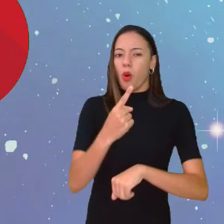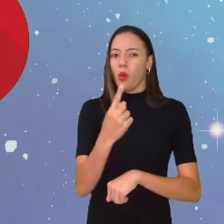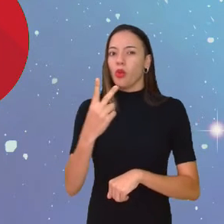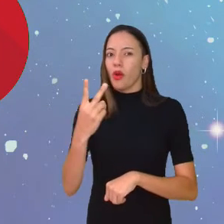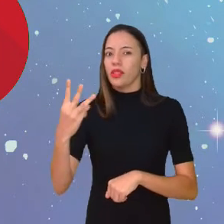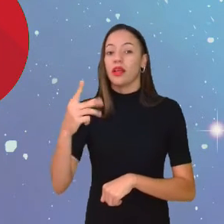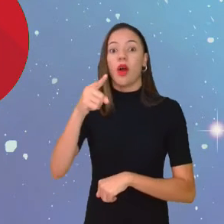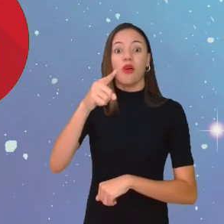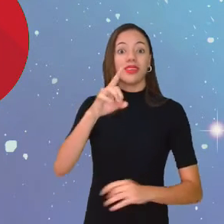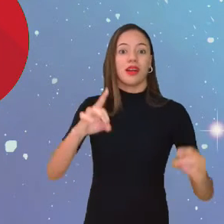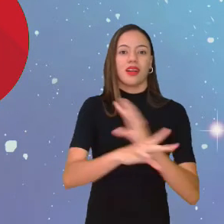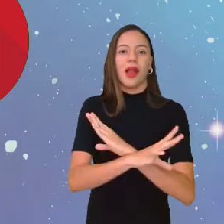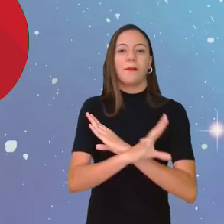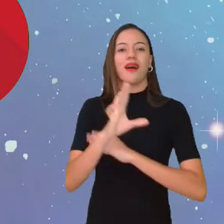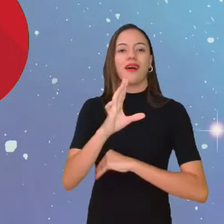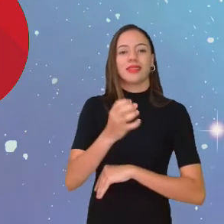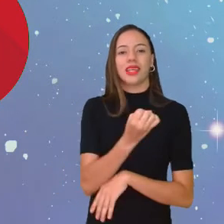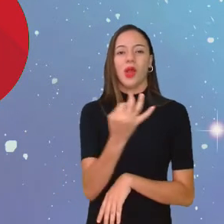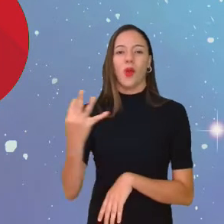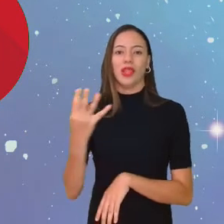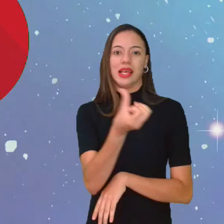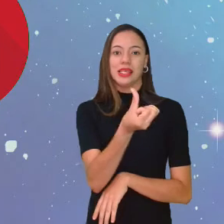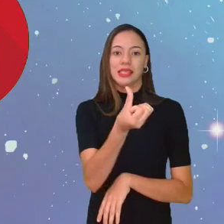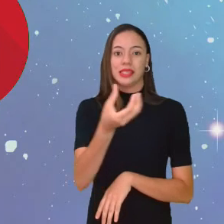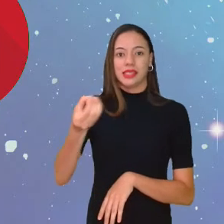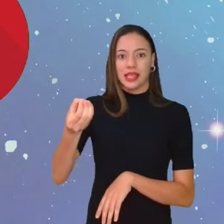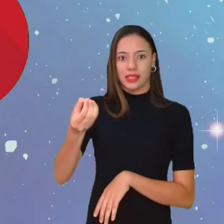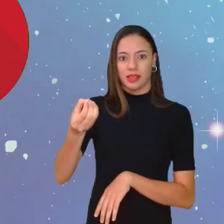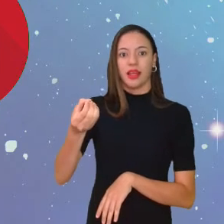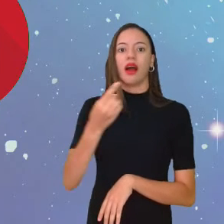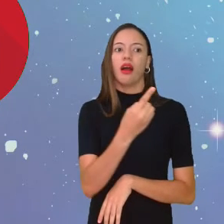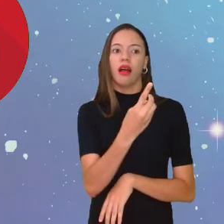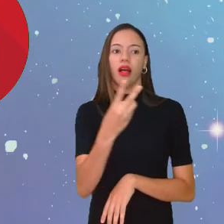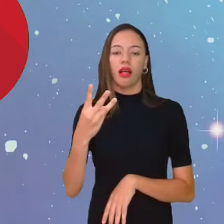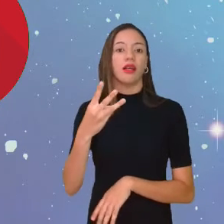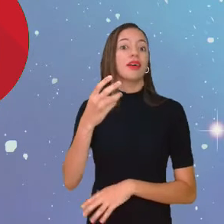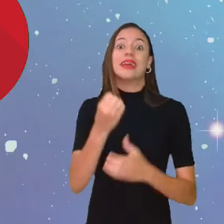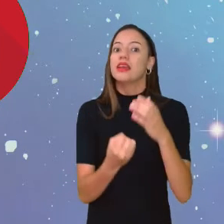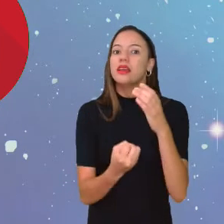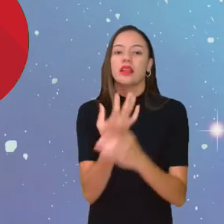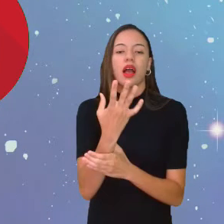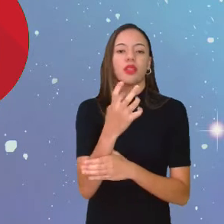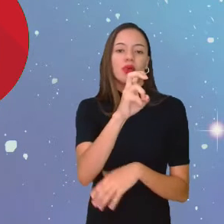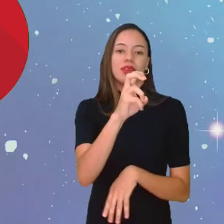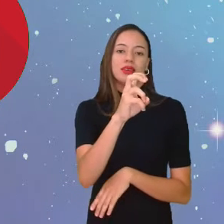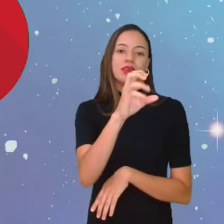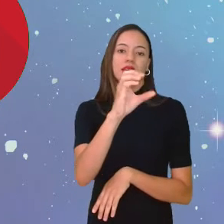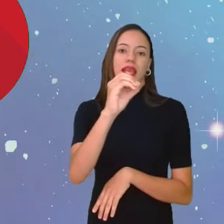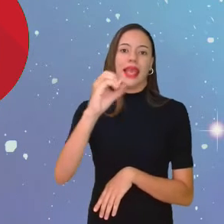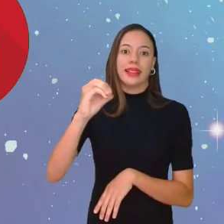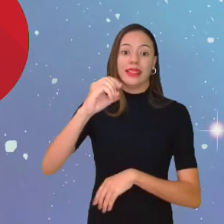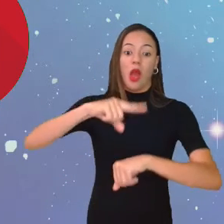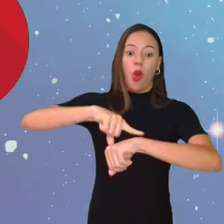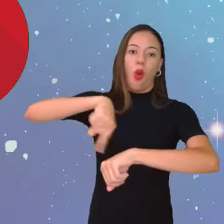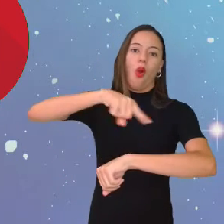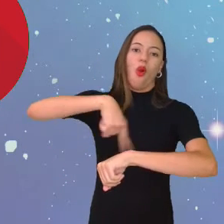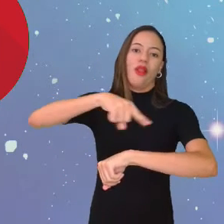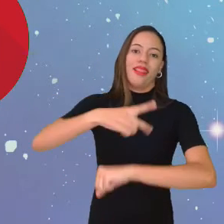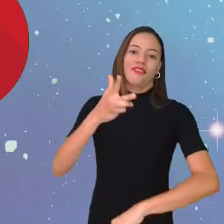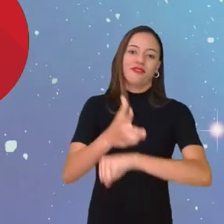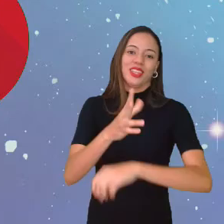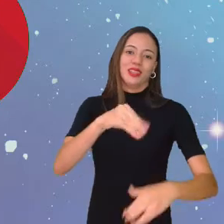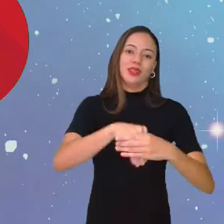você acabar de contar 60, foram criadas 500 novas horas de vídeos no YouTube, né?